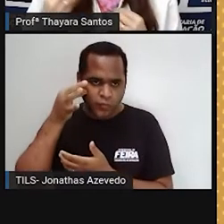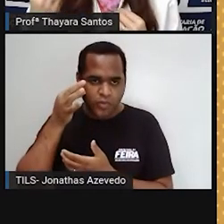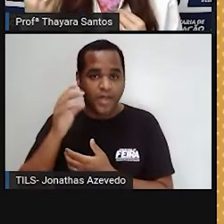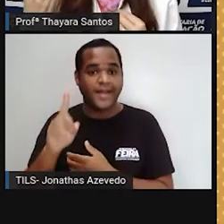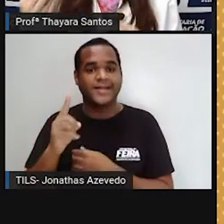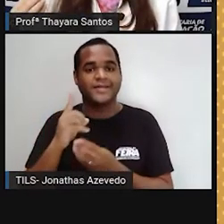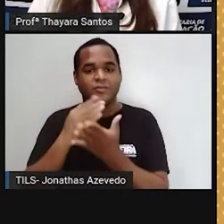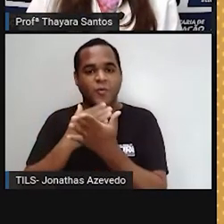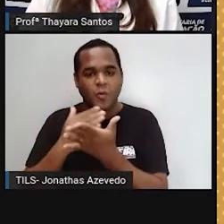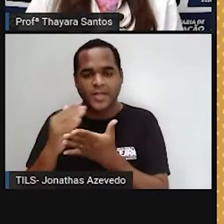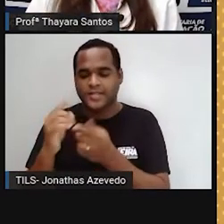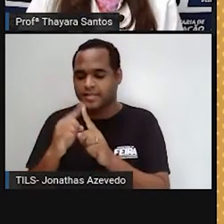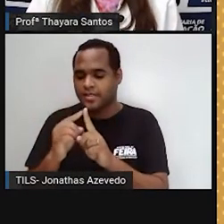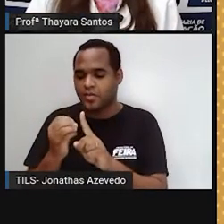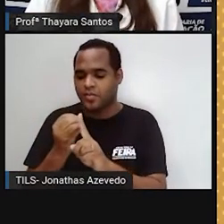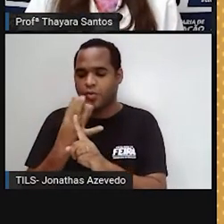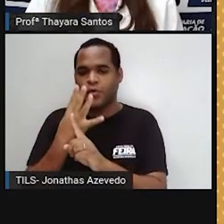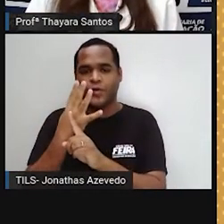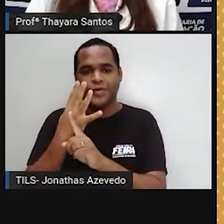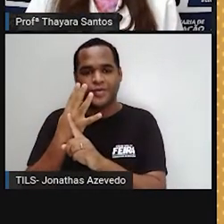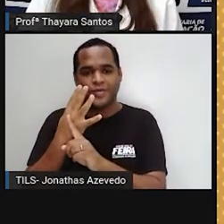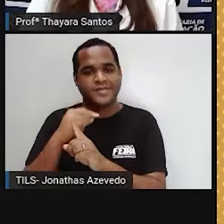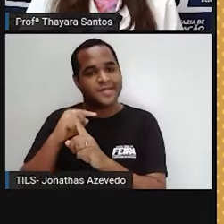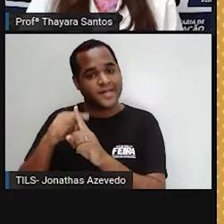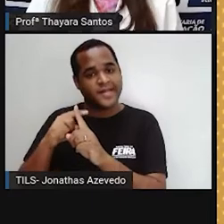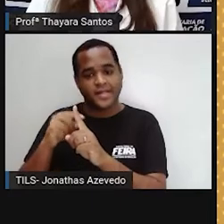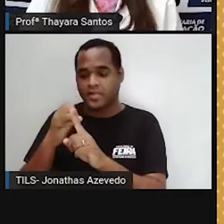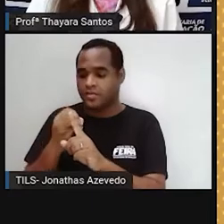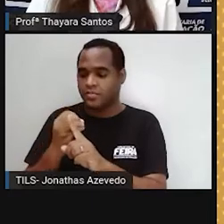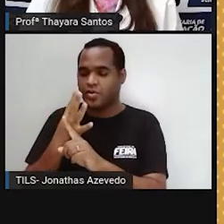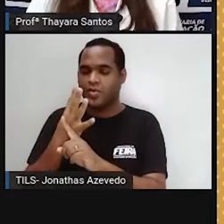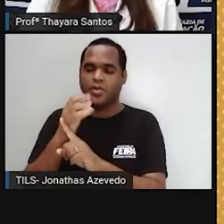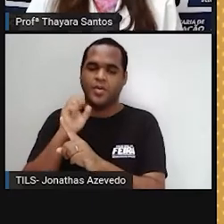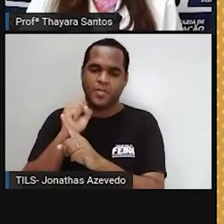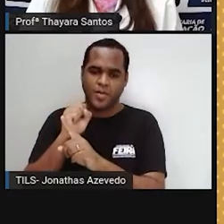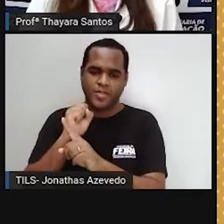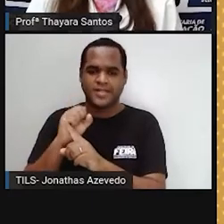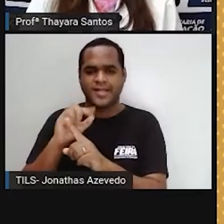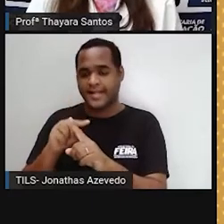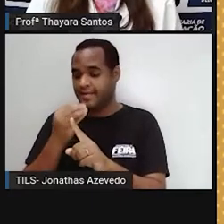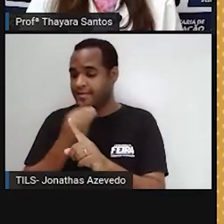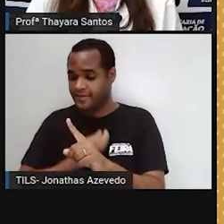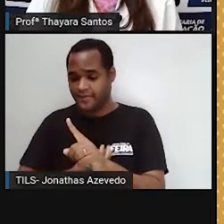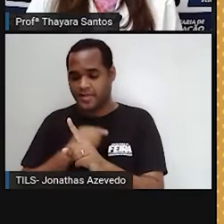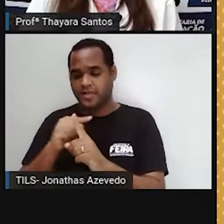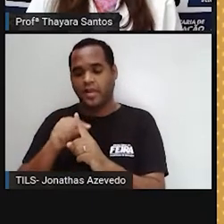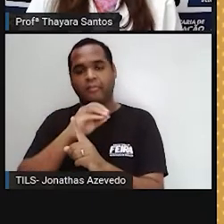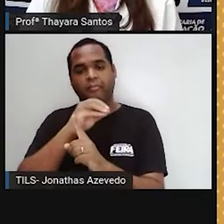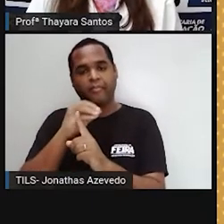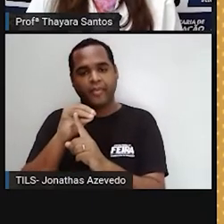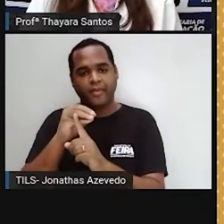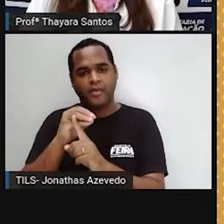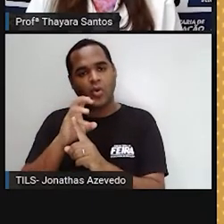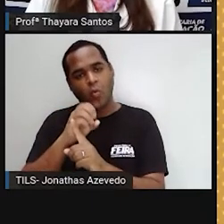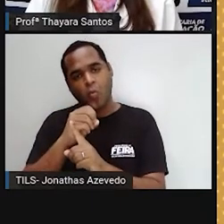um brotinho ali espontaneamente. E esse brotinho, ele pode tanto continuar grudado naquele organismo que o gerou, aí a gente vai ter